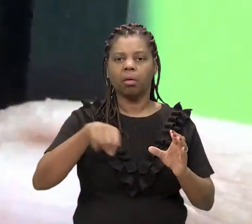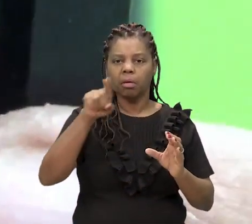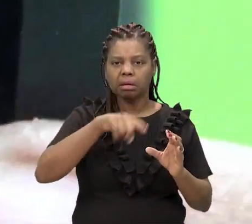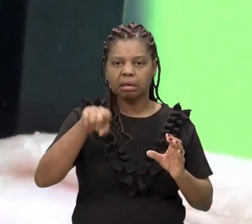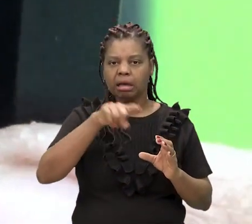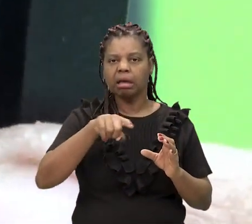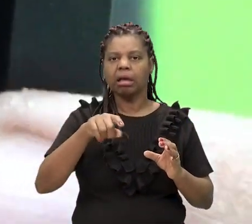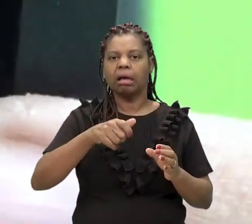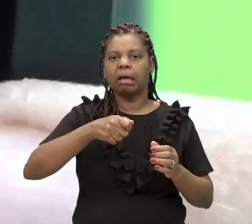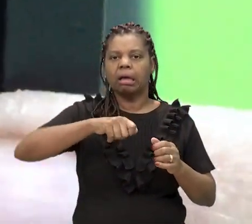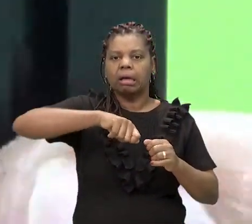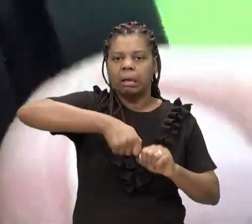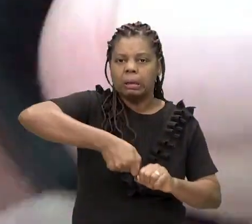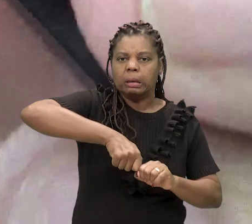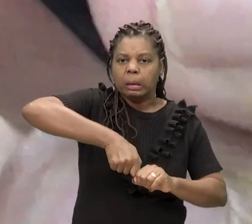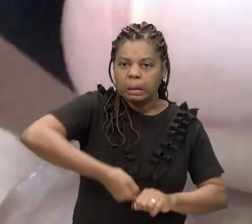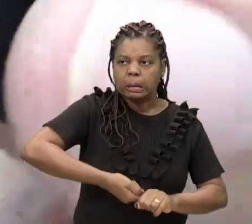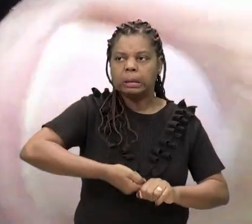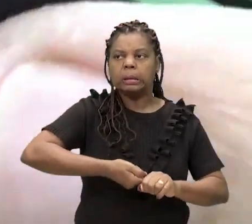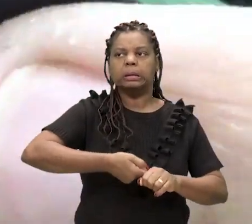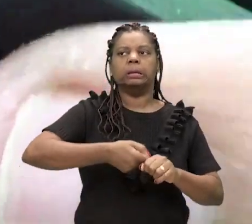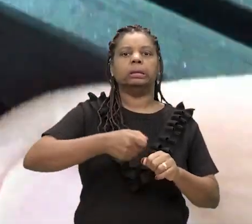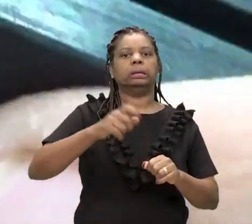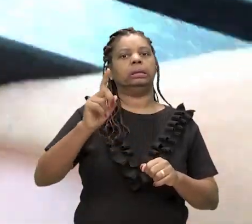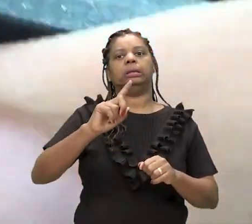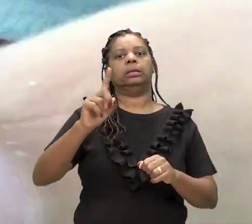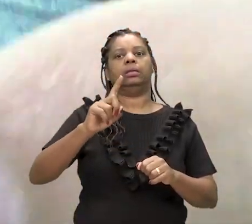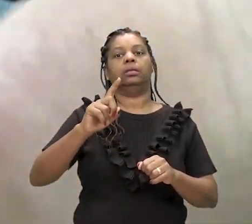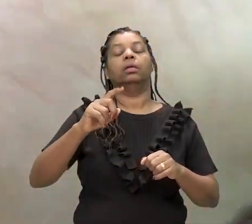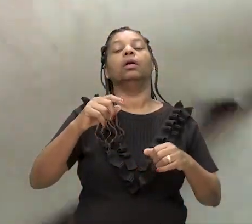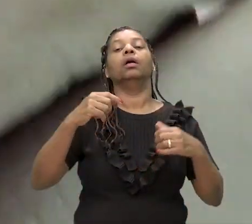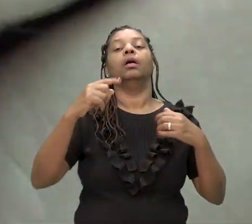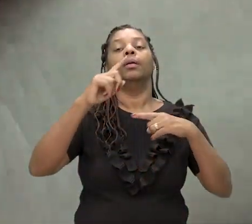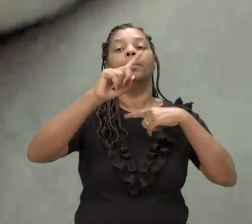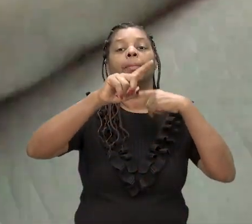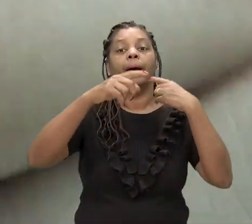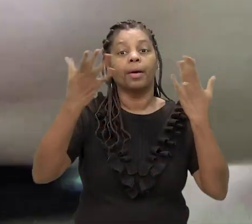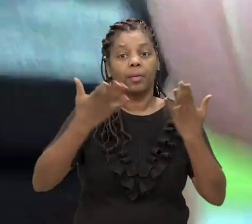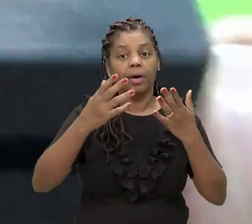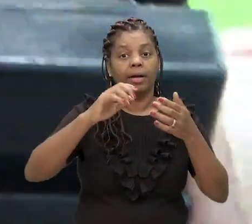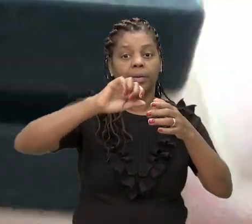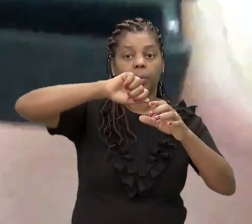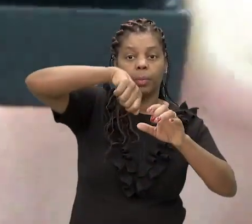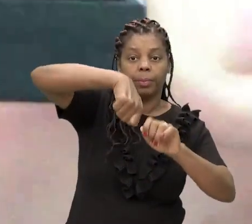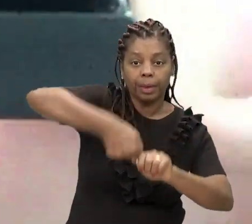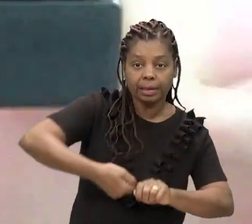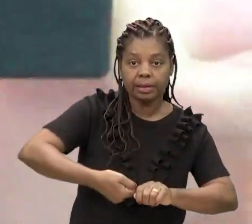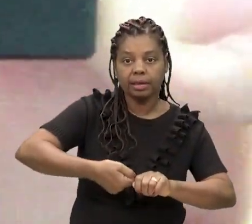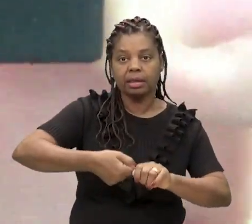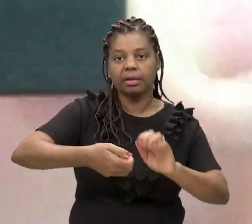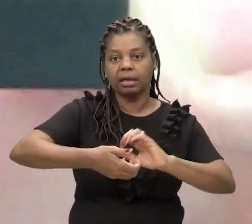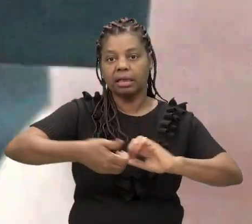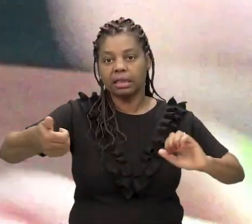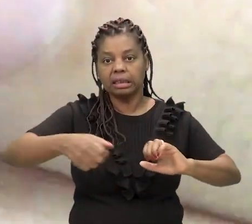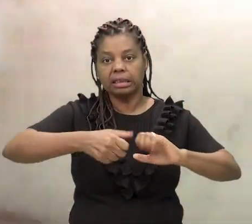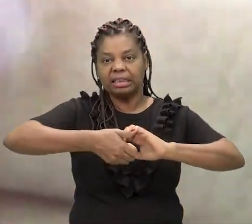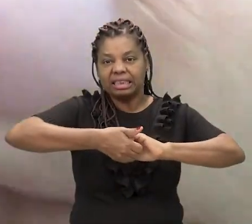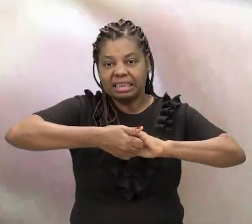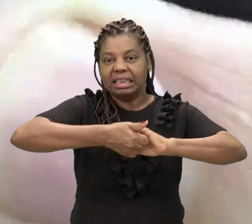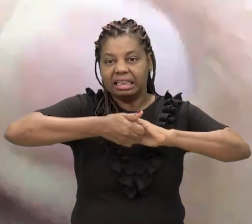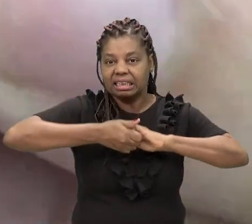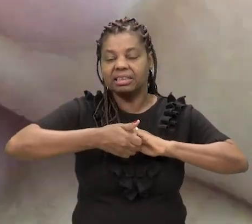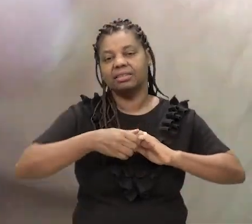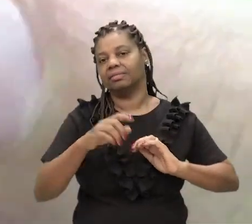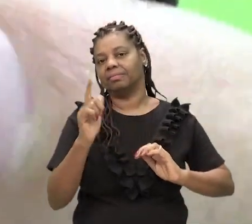adianta rodar, girar, forçar. Então aqui, por exemplo, olha, eu vou virar e vou prender. Depois de presa, essa peça aqui não vai sair